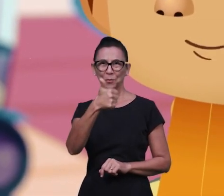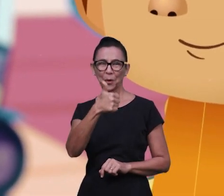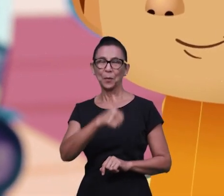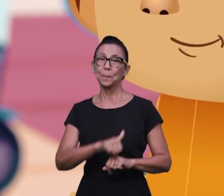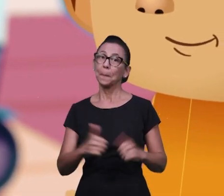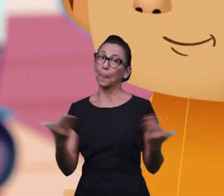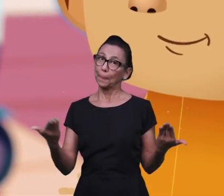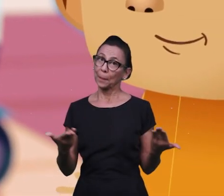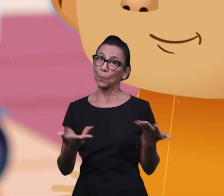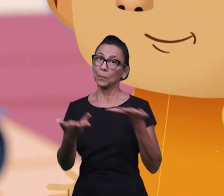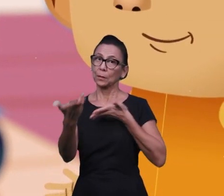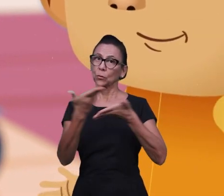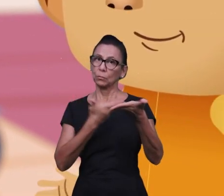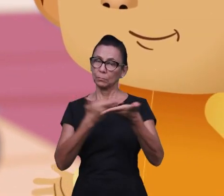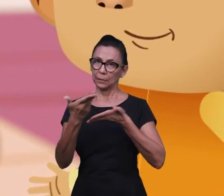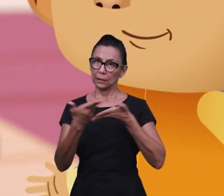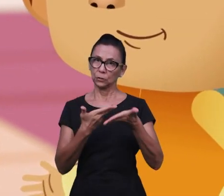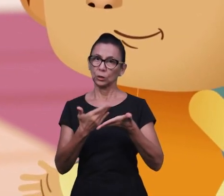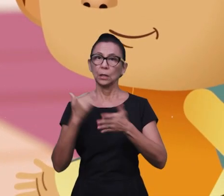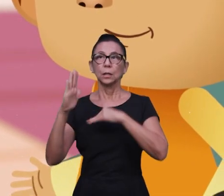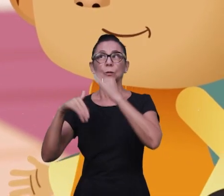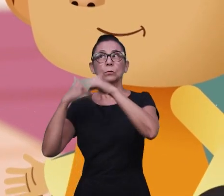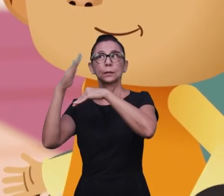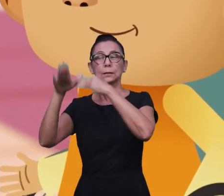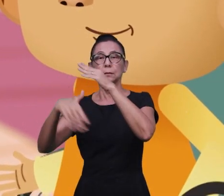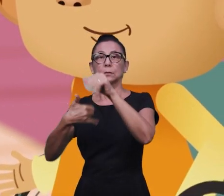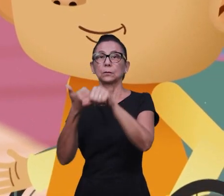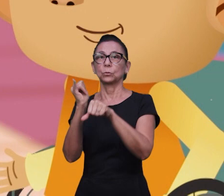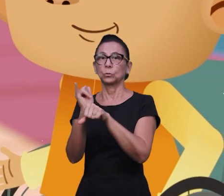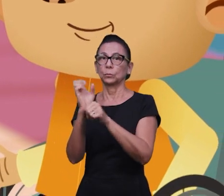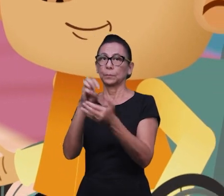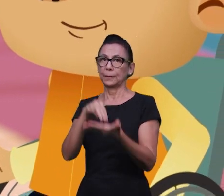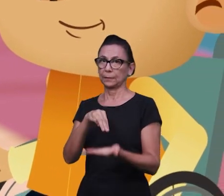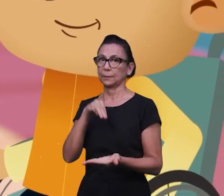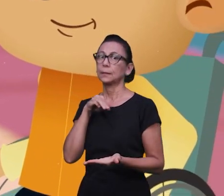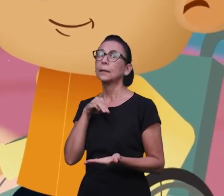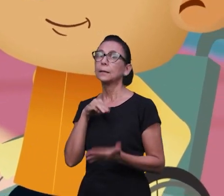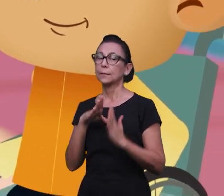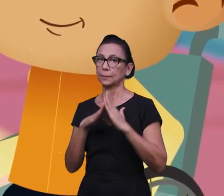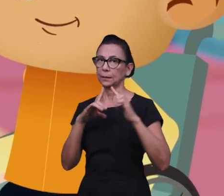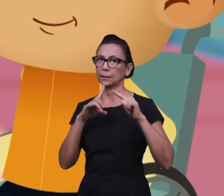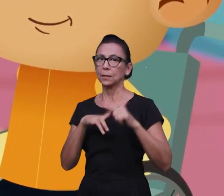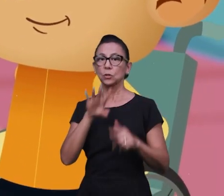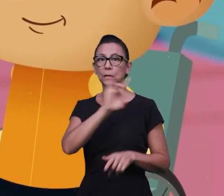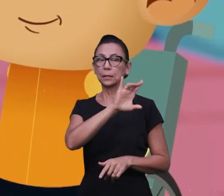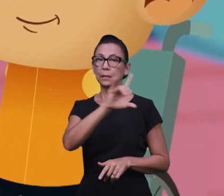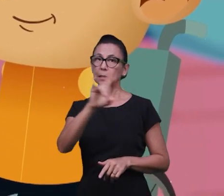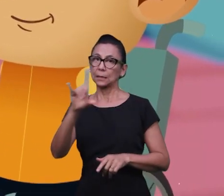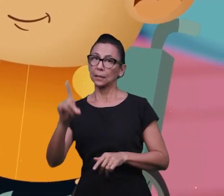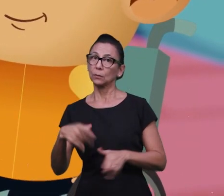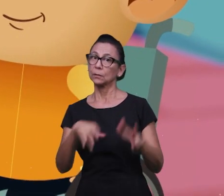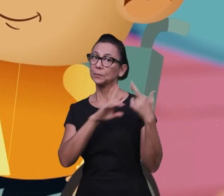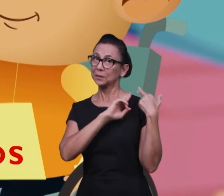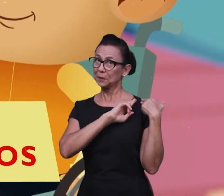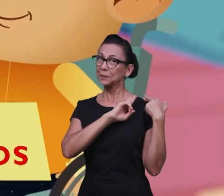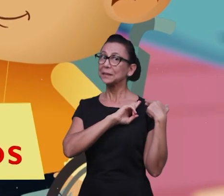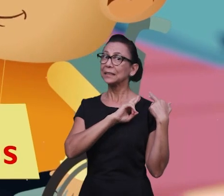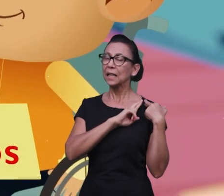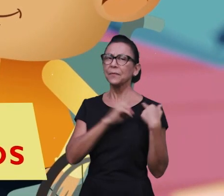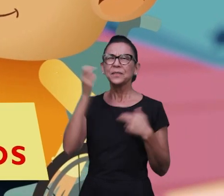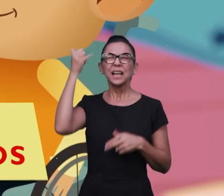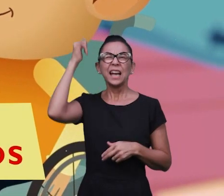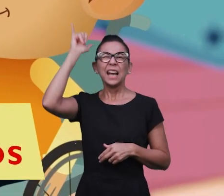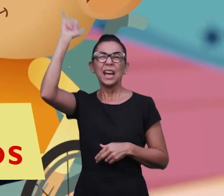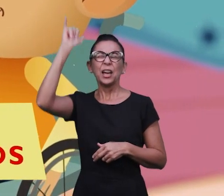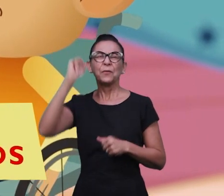para contribuir com o crescimento e a expansão do canal da Igreja Cristã Maranata, faça cada um a sua parte. Evite criar